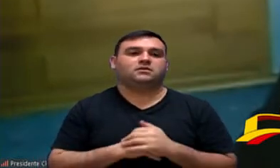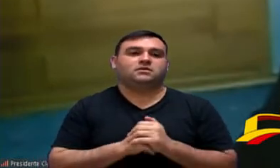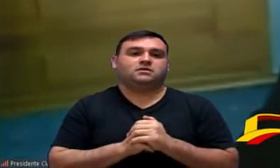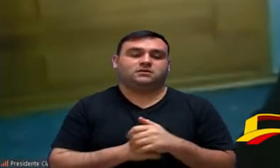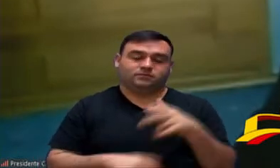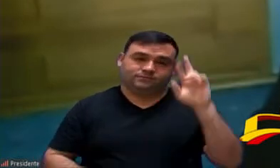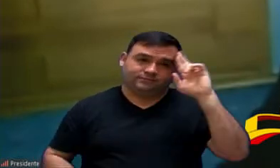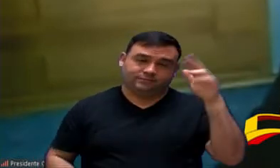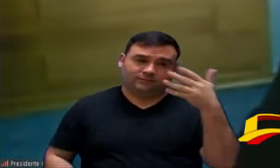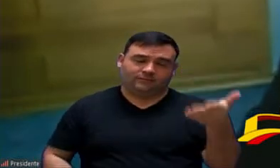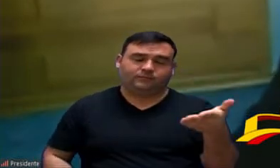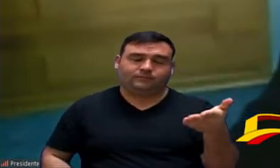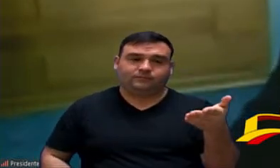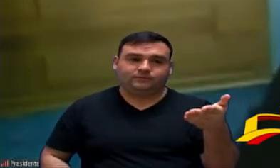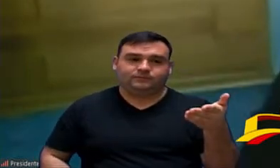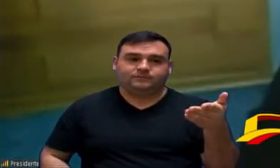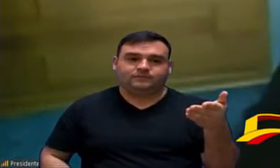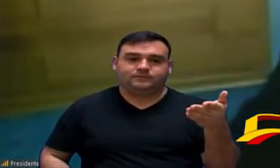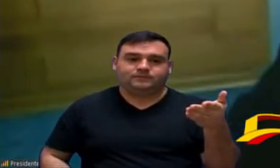Excelência,